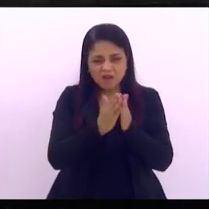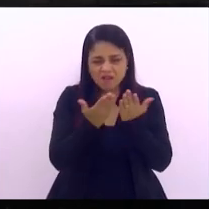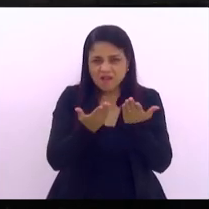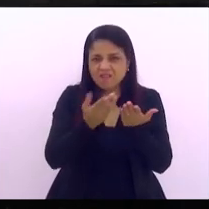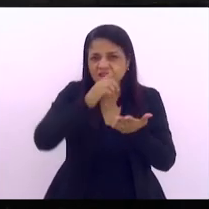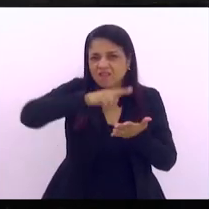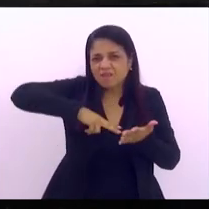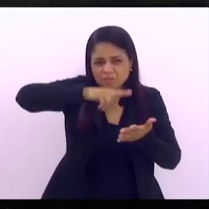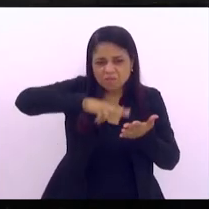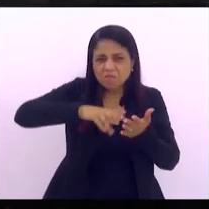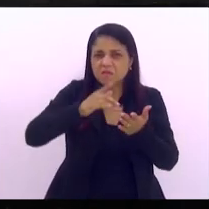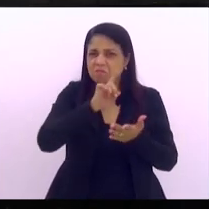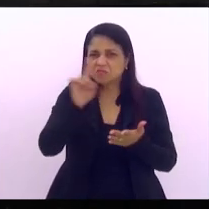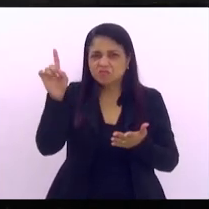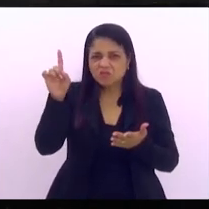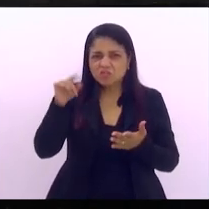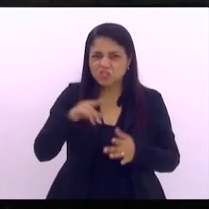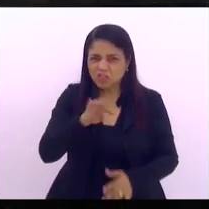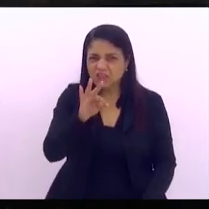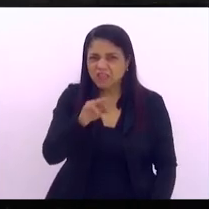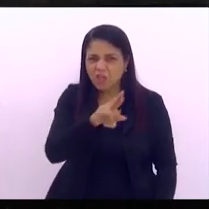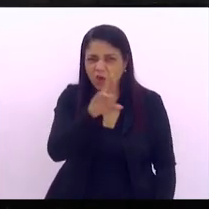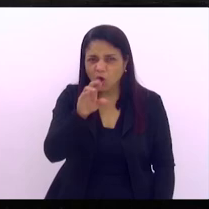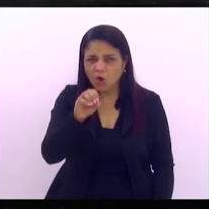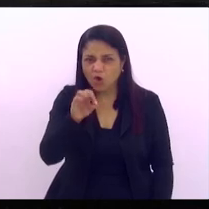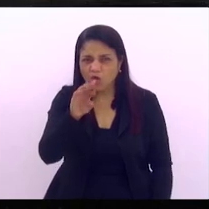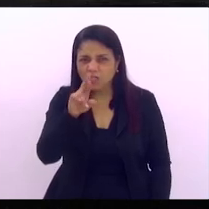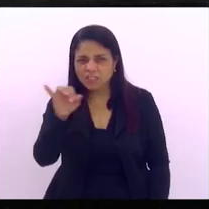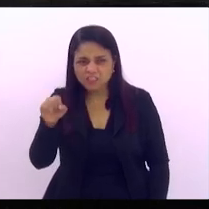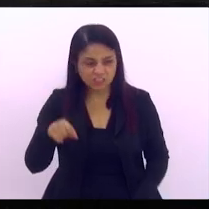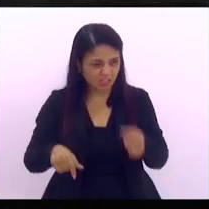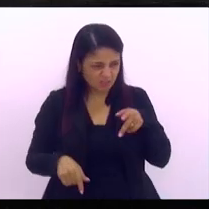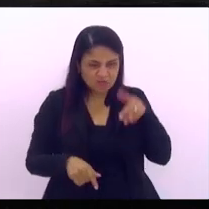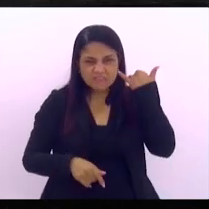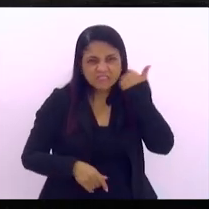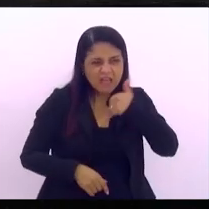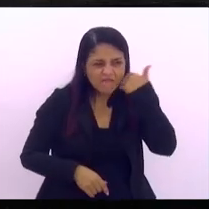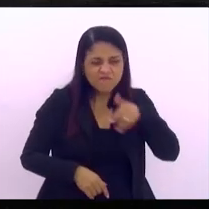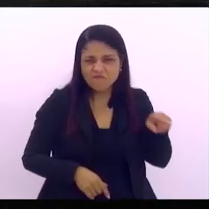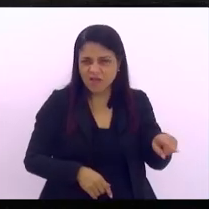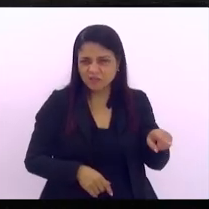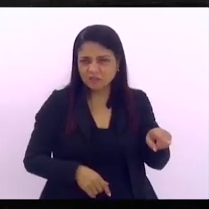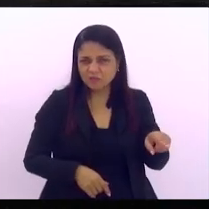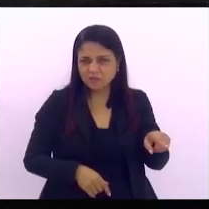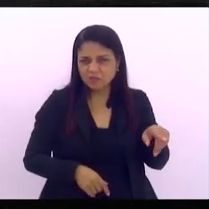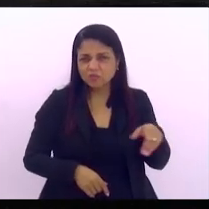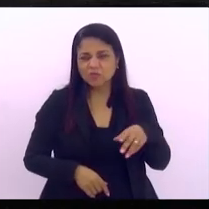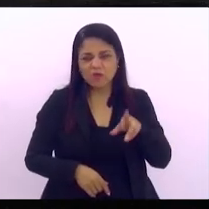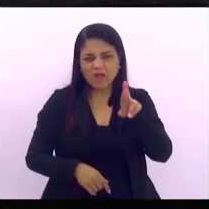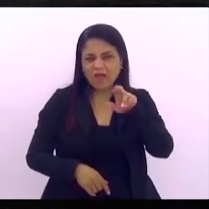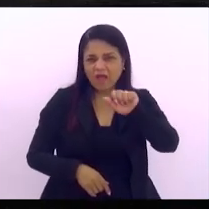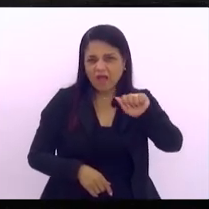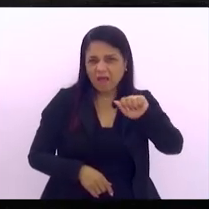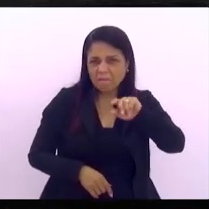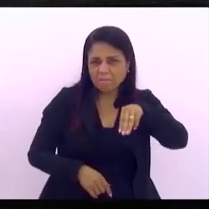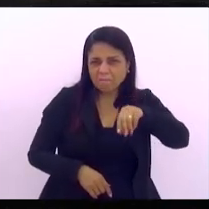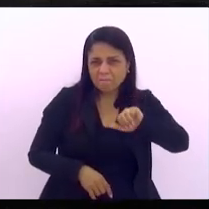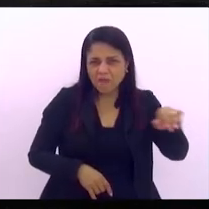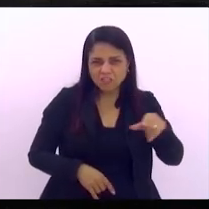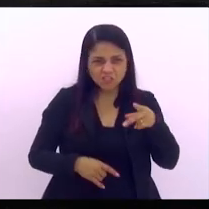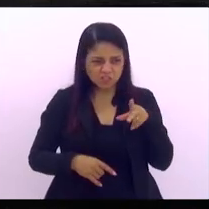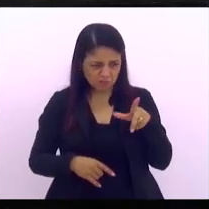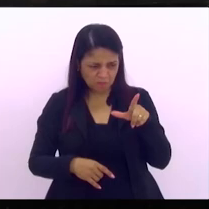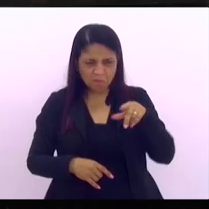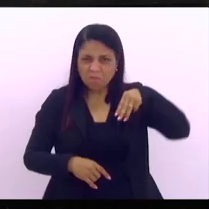e pega e chama esses safados do Hamas de militantes. Bom,